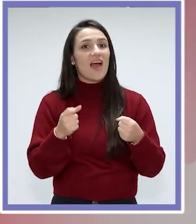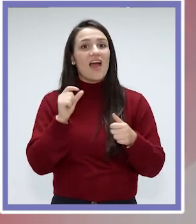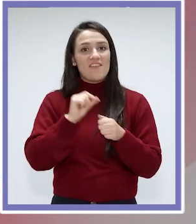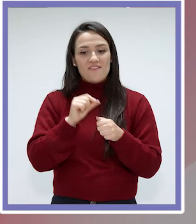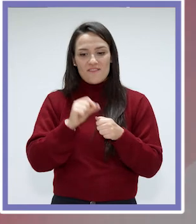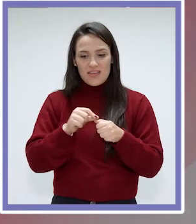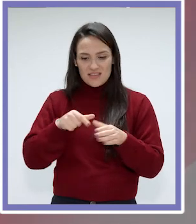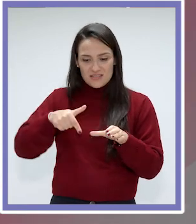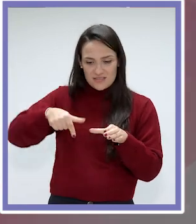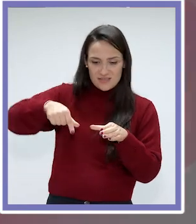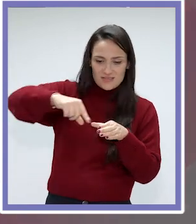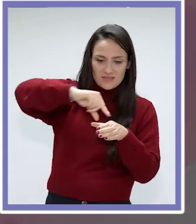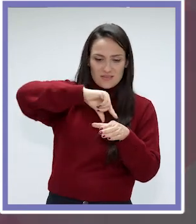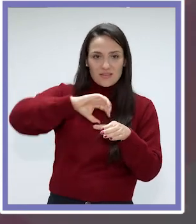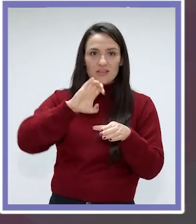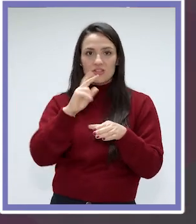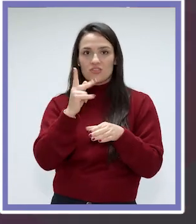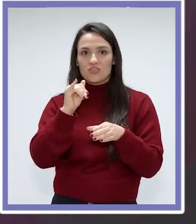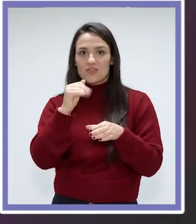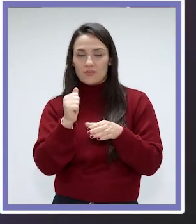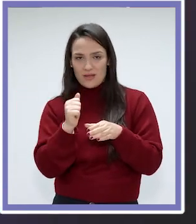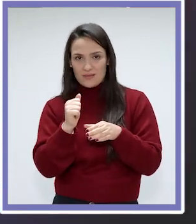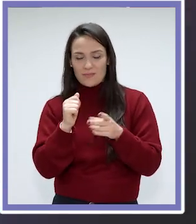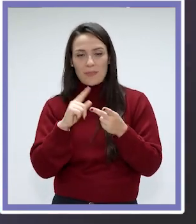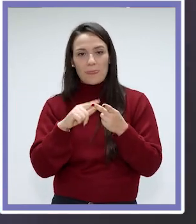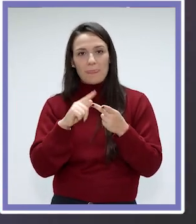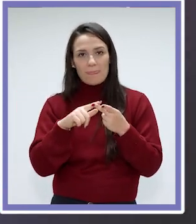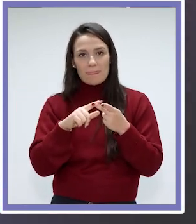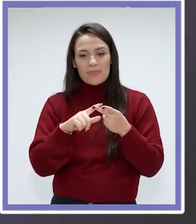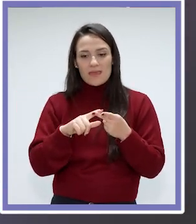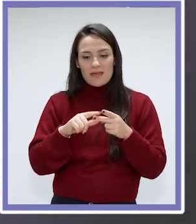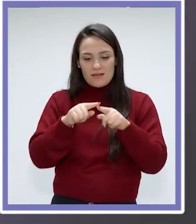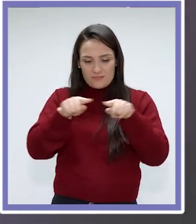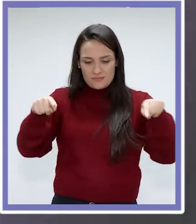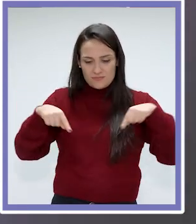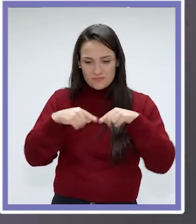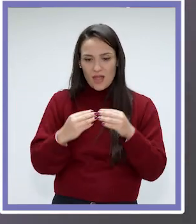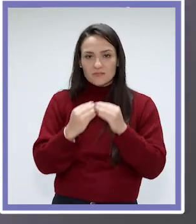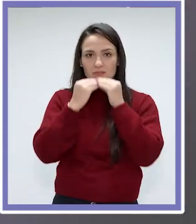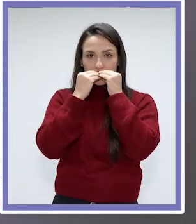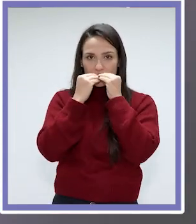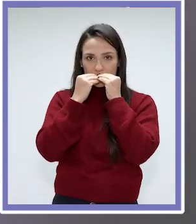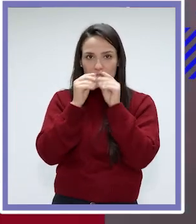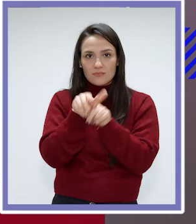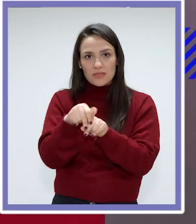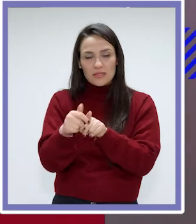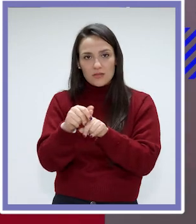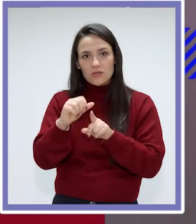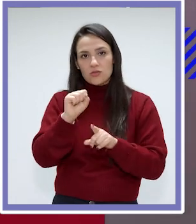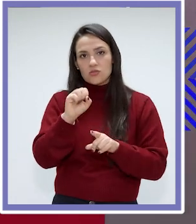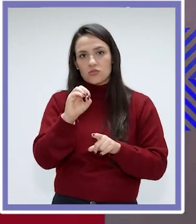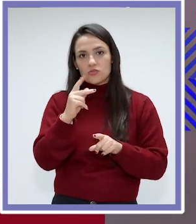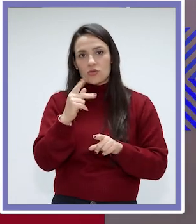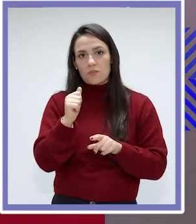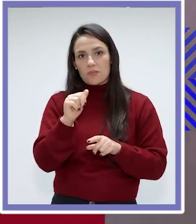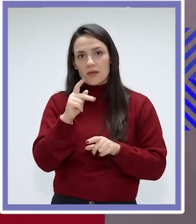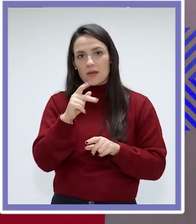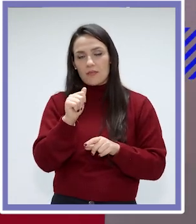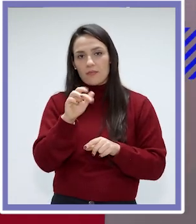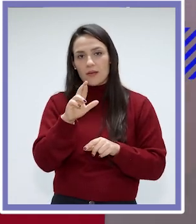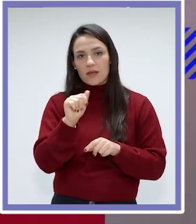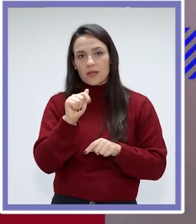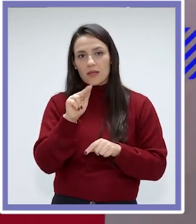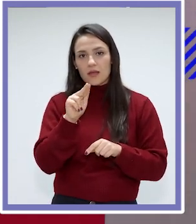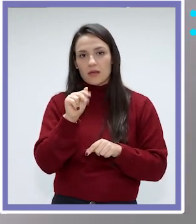e foi entregando para cada um. E assim, eu assisti tudo isso de perto e algumas dizendo assim, olha, o progresso chegou. E